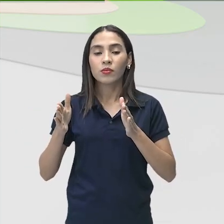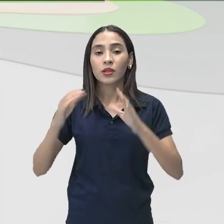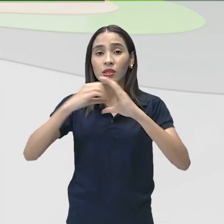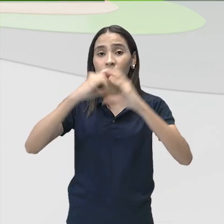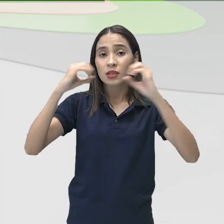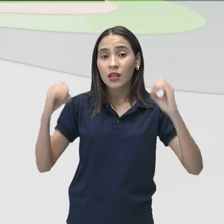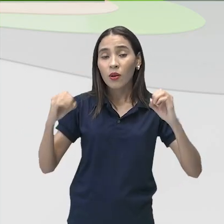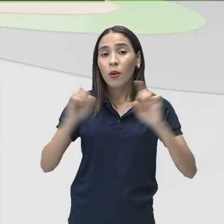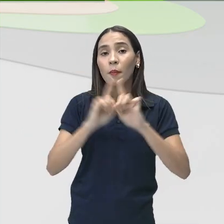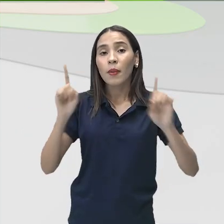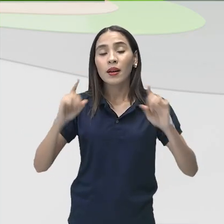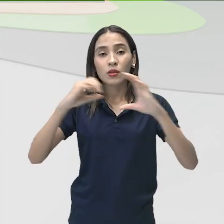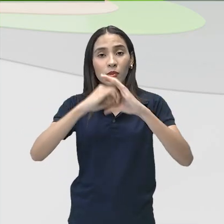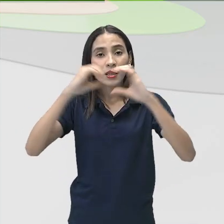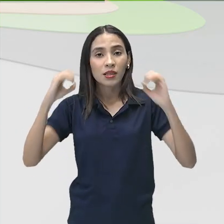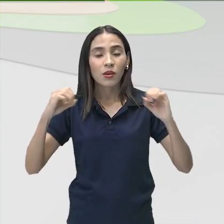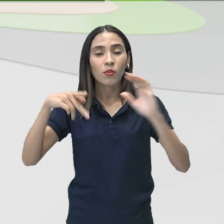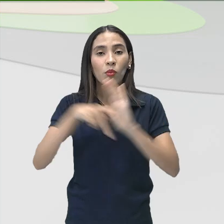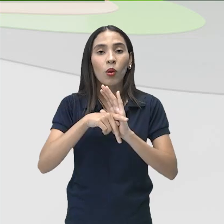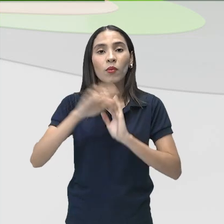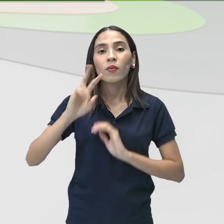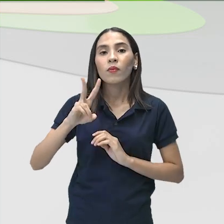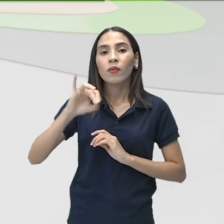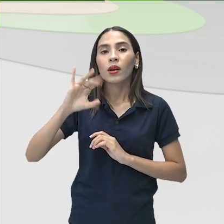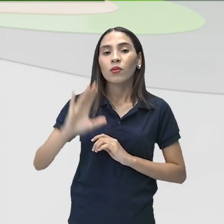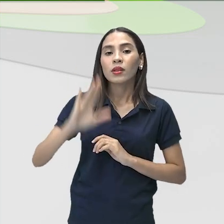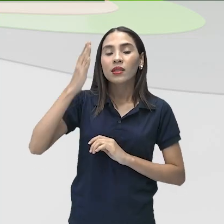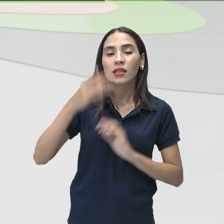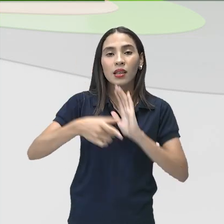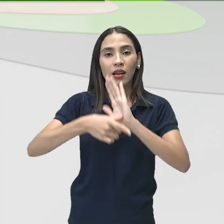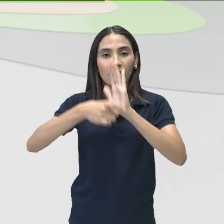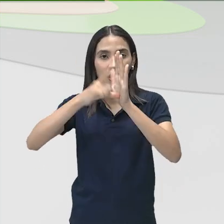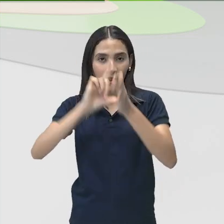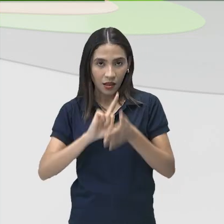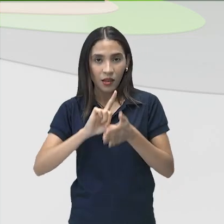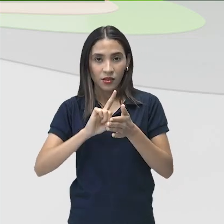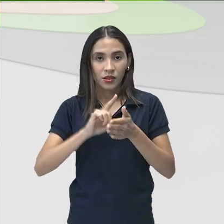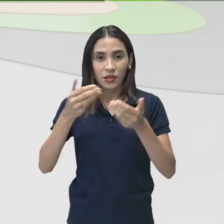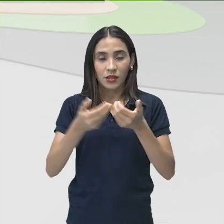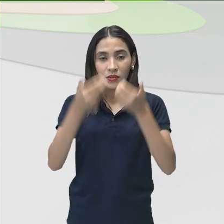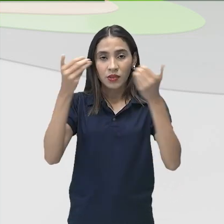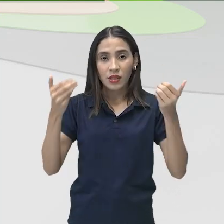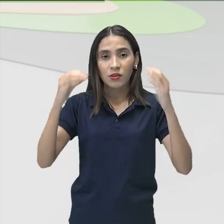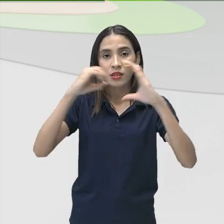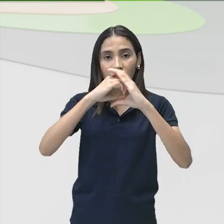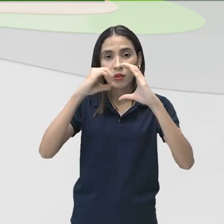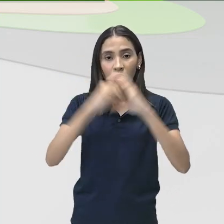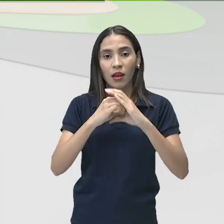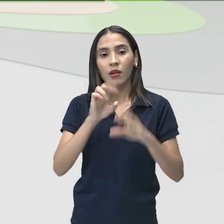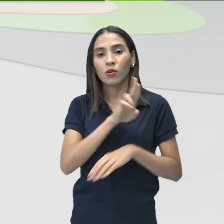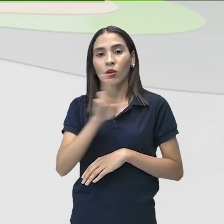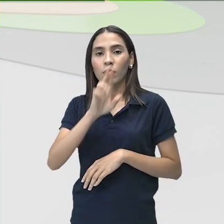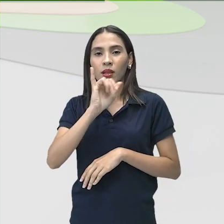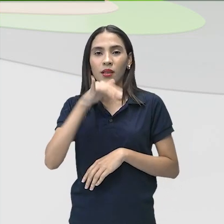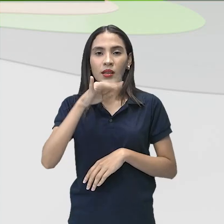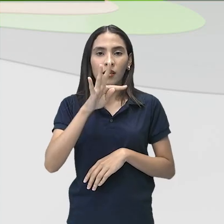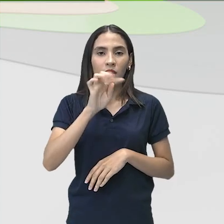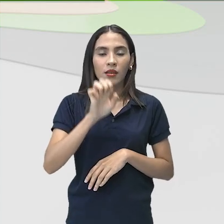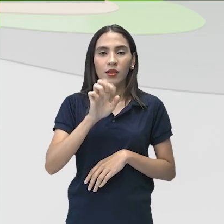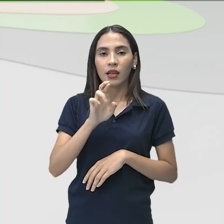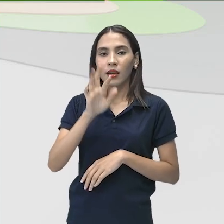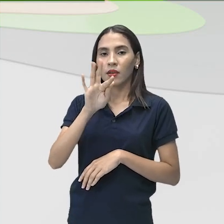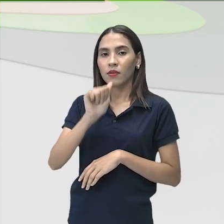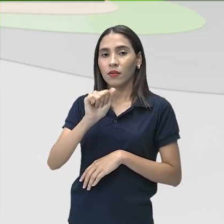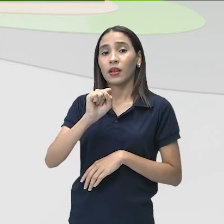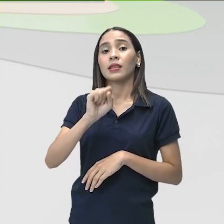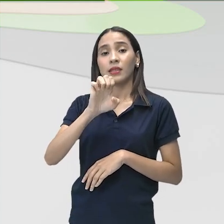Na verdade, a duplicação dos cromossomos ocorre numa fase que antecede a divisão celular, chamada de intérfase. Então,